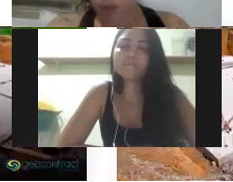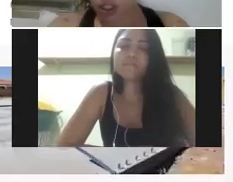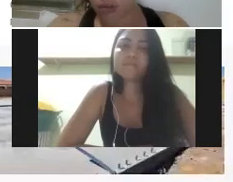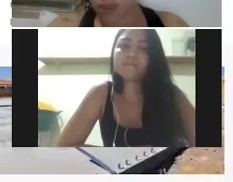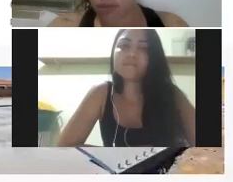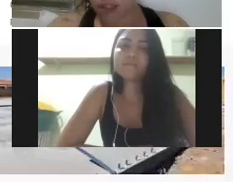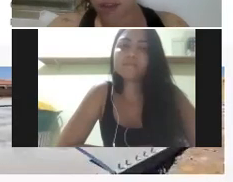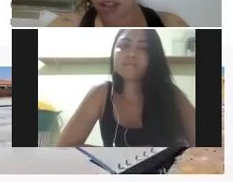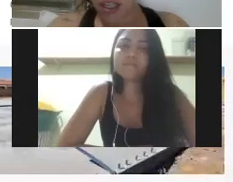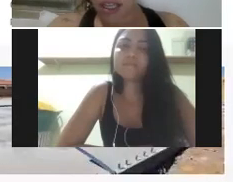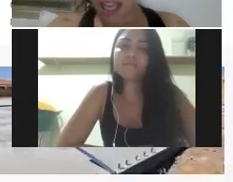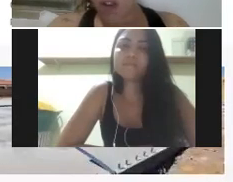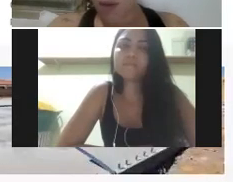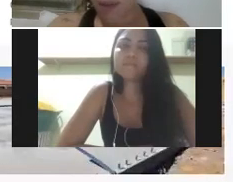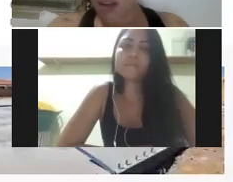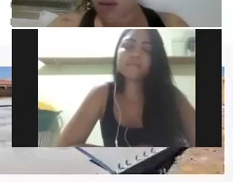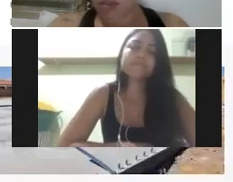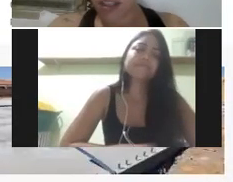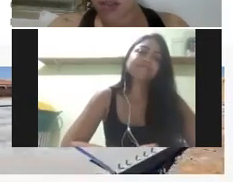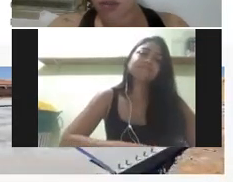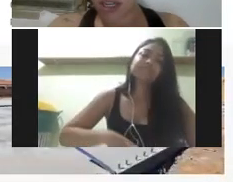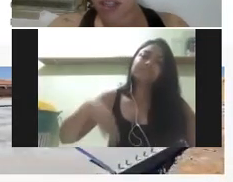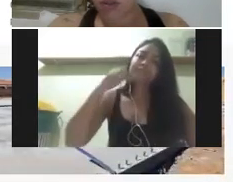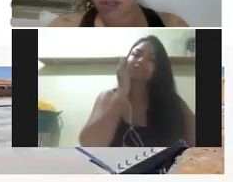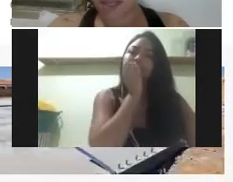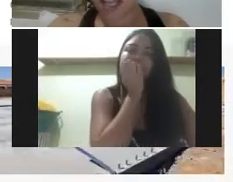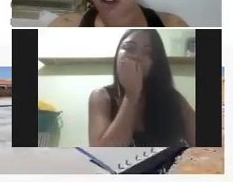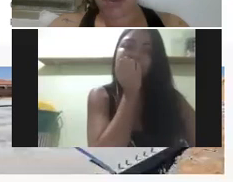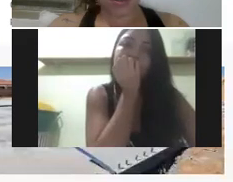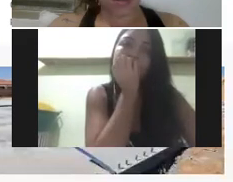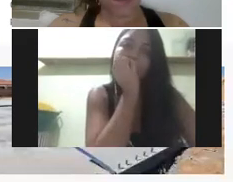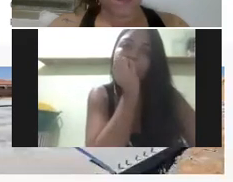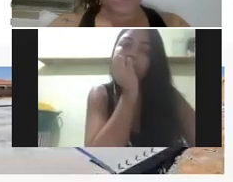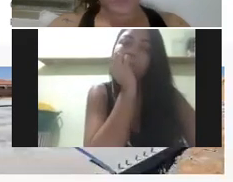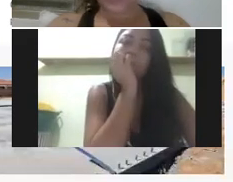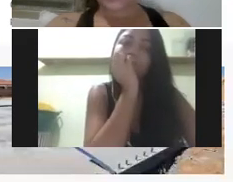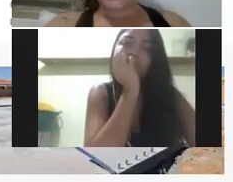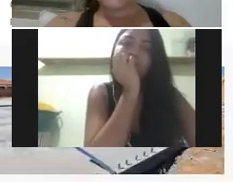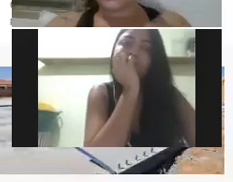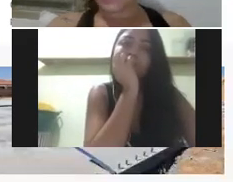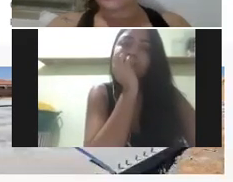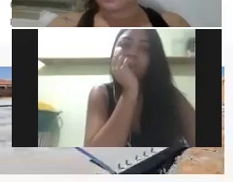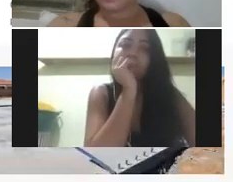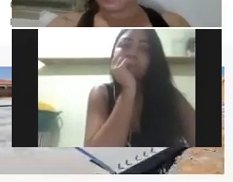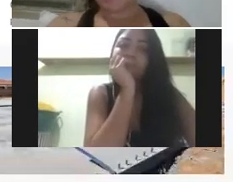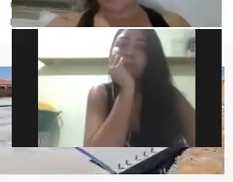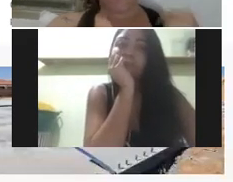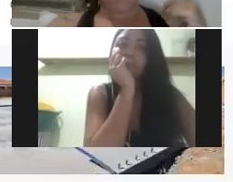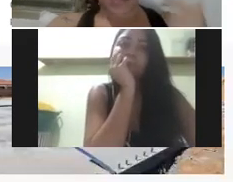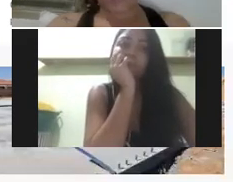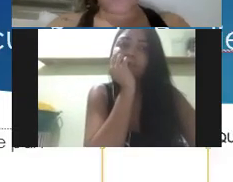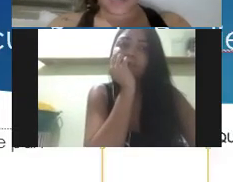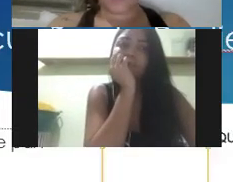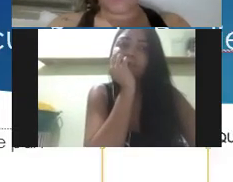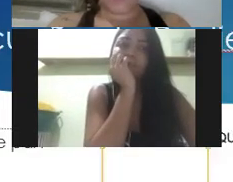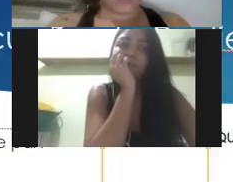espaçador para o chão mesmo, tá vendo? É só uma malha cruzada de concreto, um espaçador para o chão. E aí,